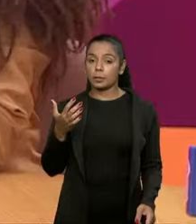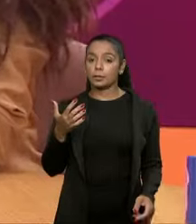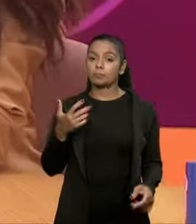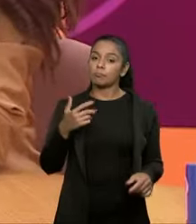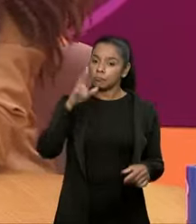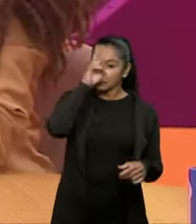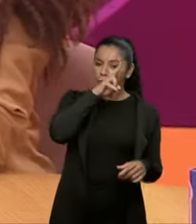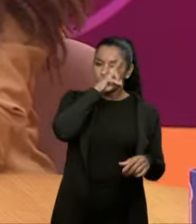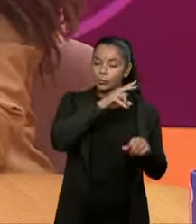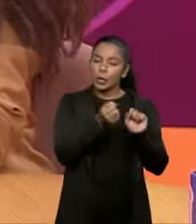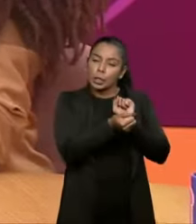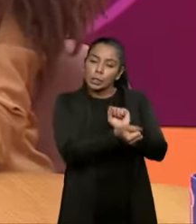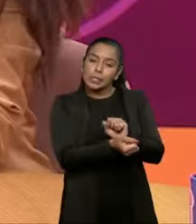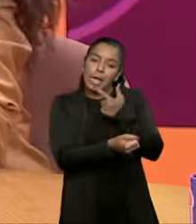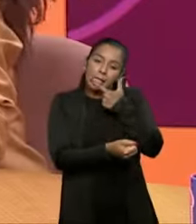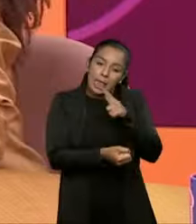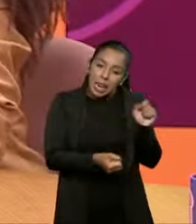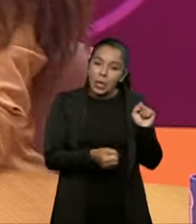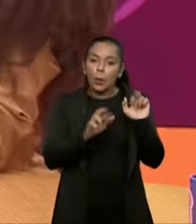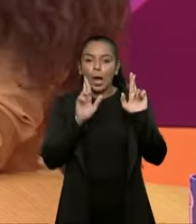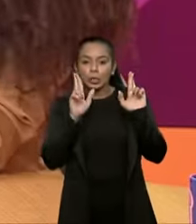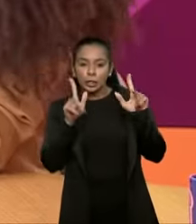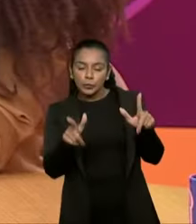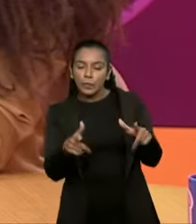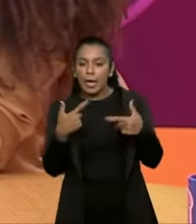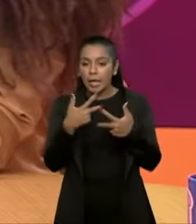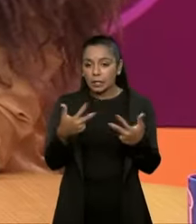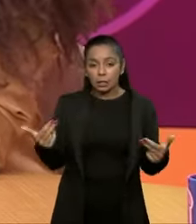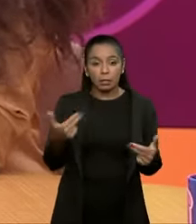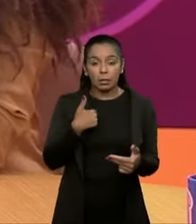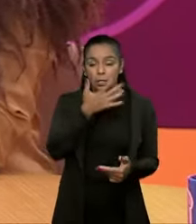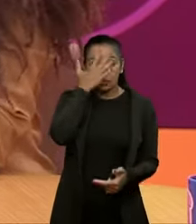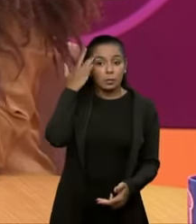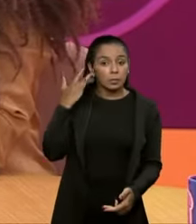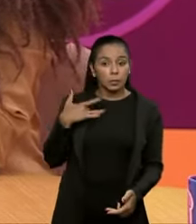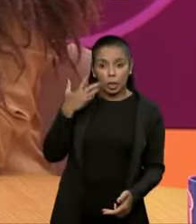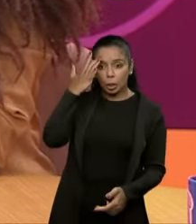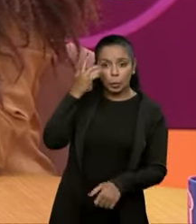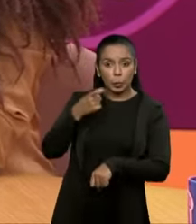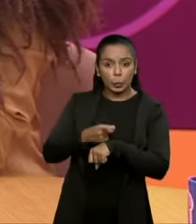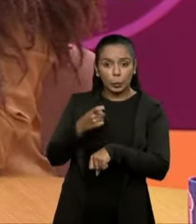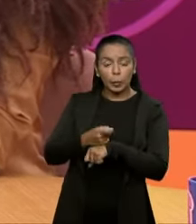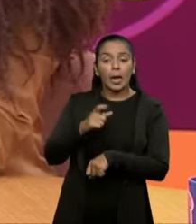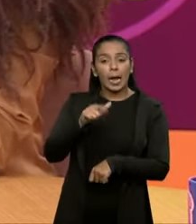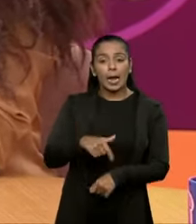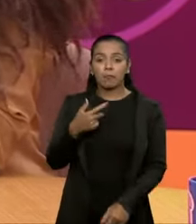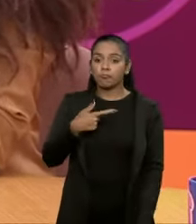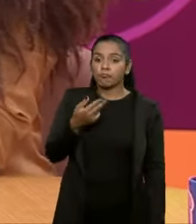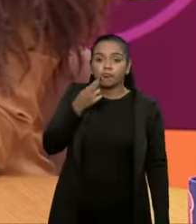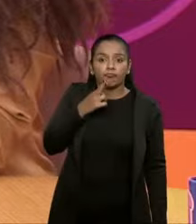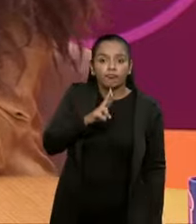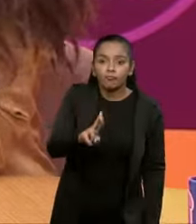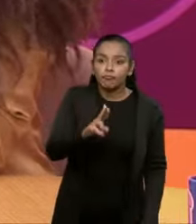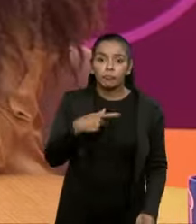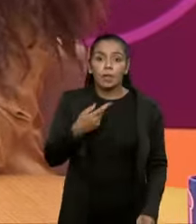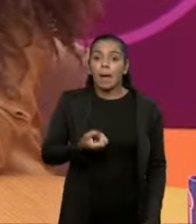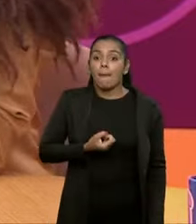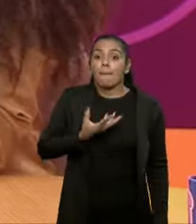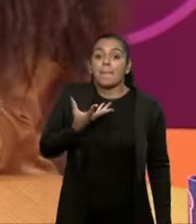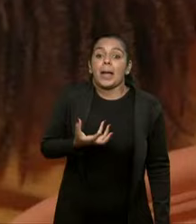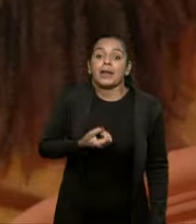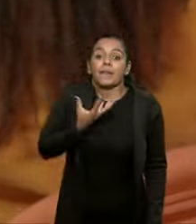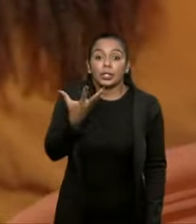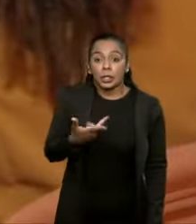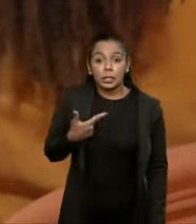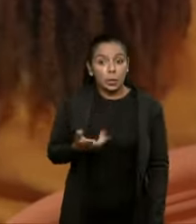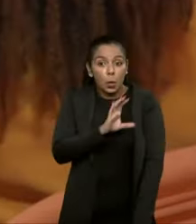escravos começavam a falar uma linguagem diferente para combinar as fugas. E que muita gente achou durante muito tempo que era uma religião, mas era uma manifestação cultural de